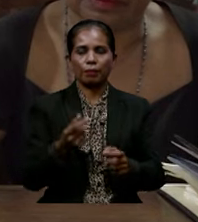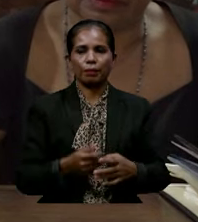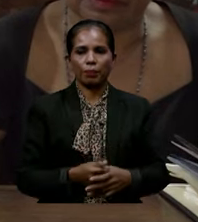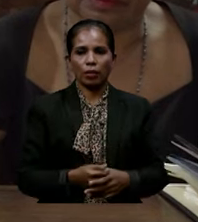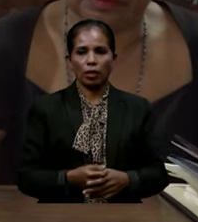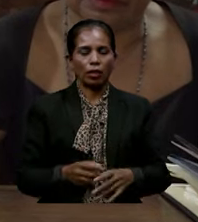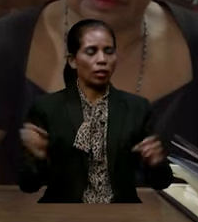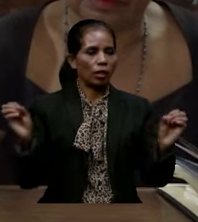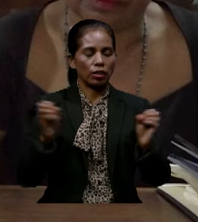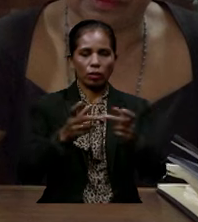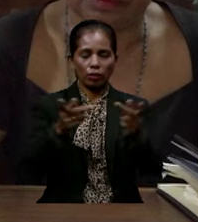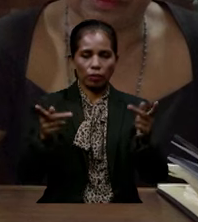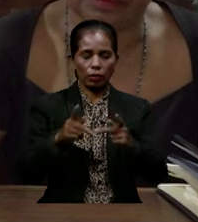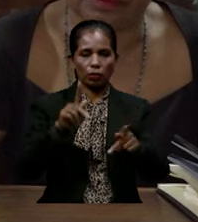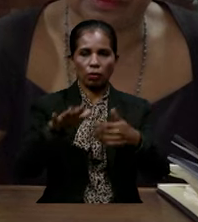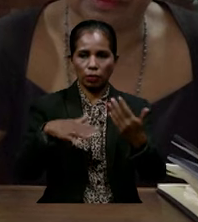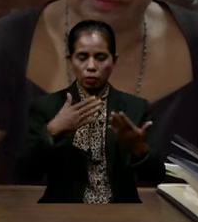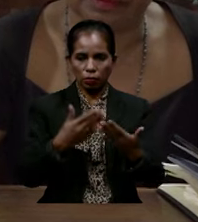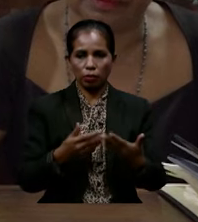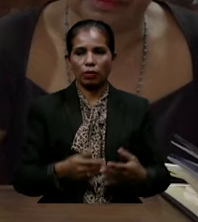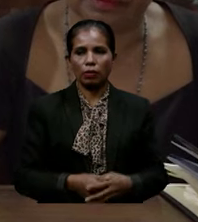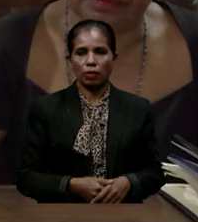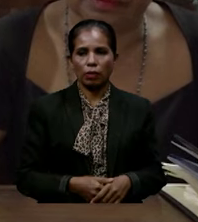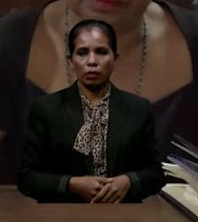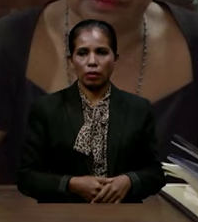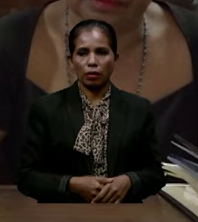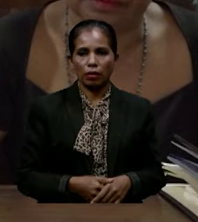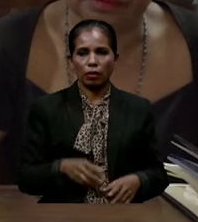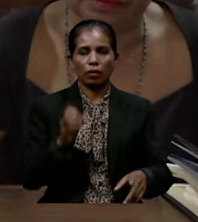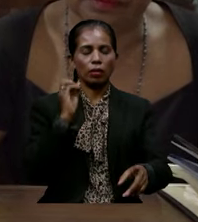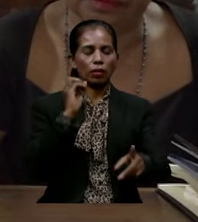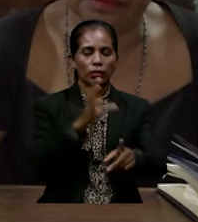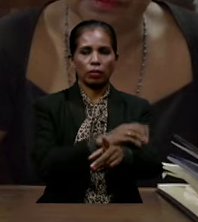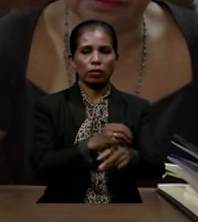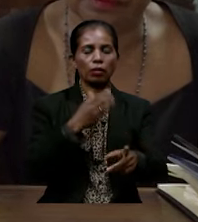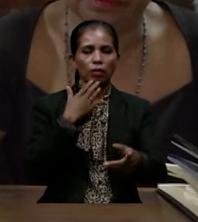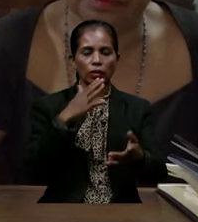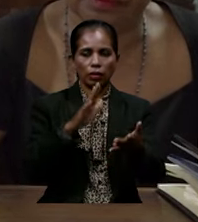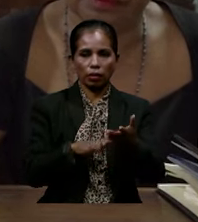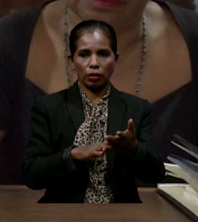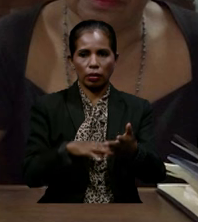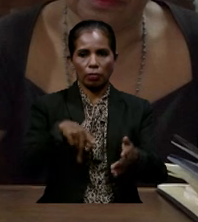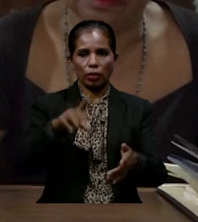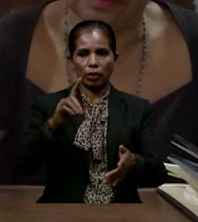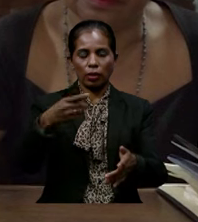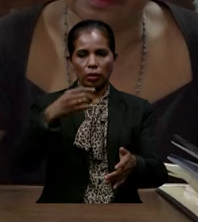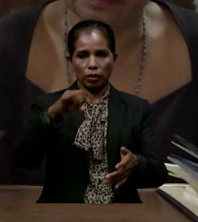la iha fatim ba comunidade sira ne opção A de uma cá, provedor acolhe